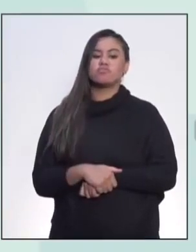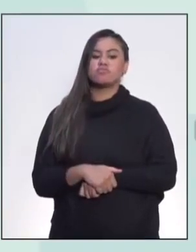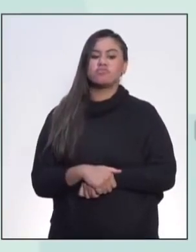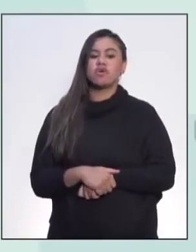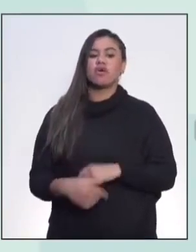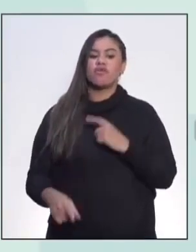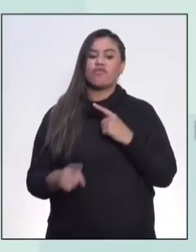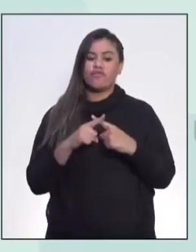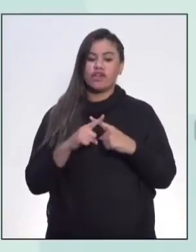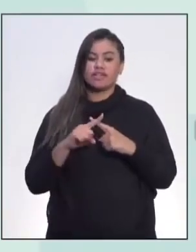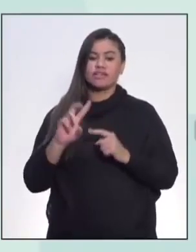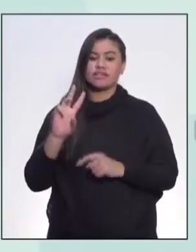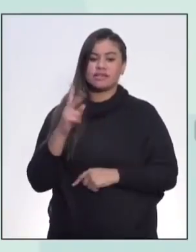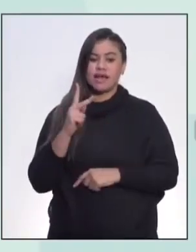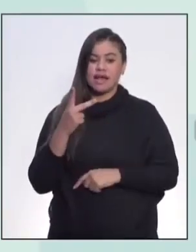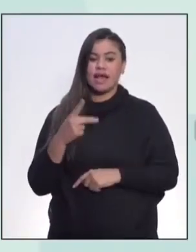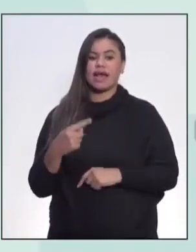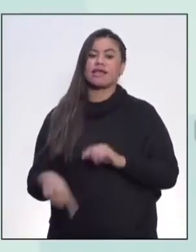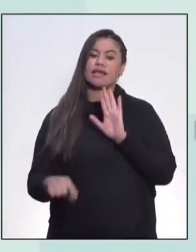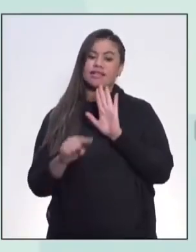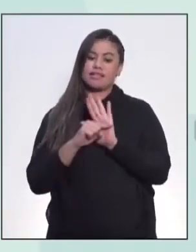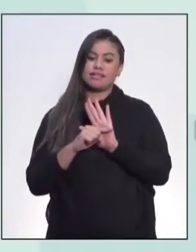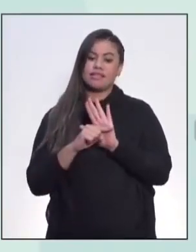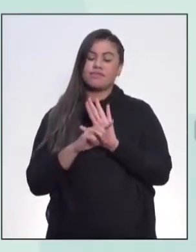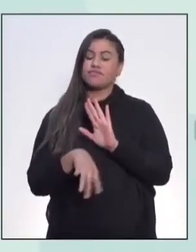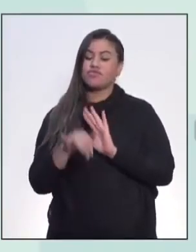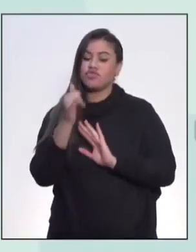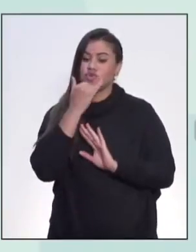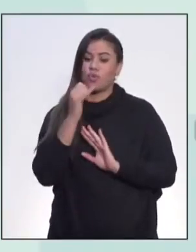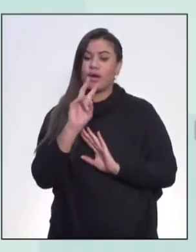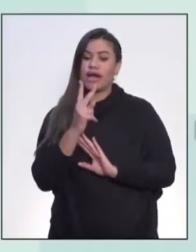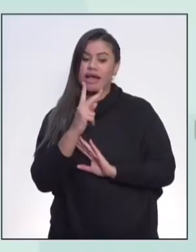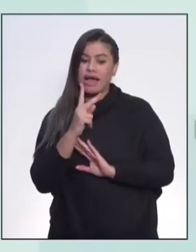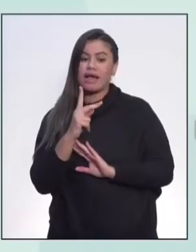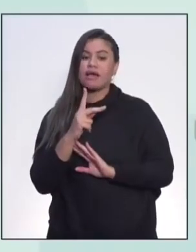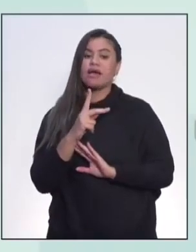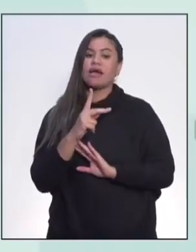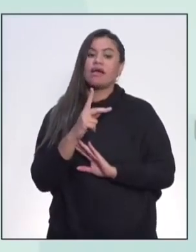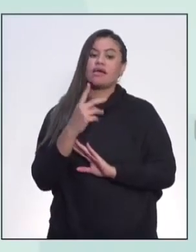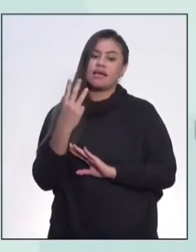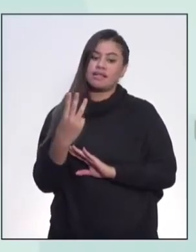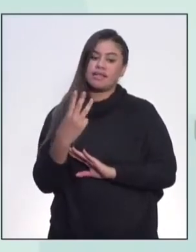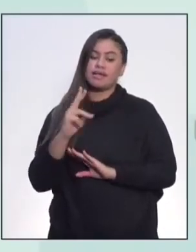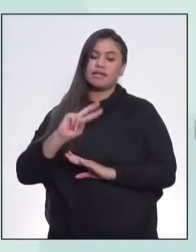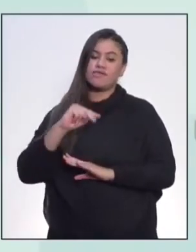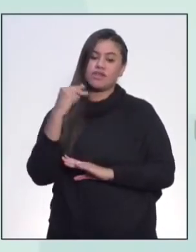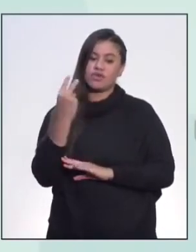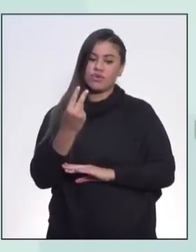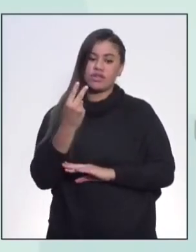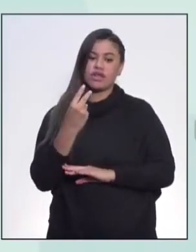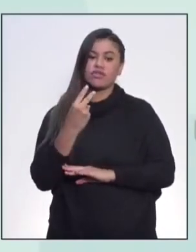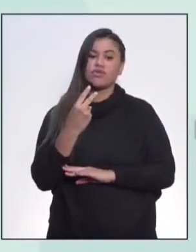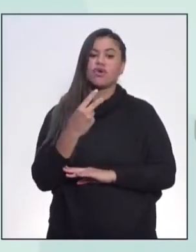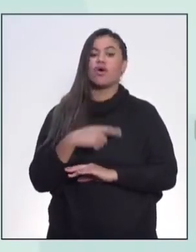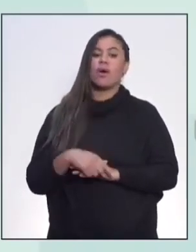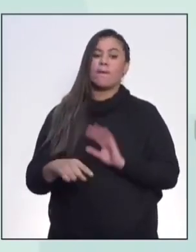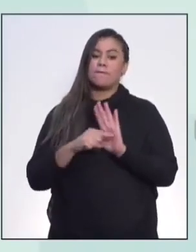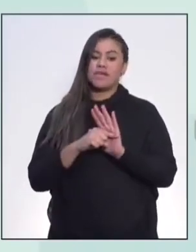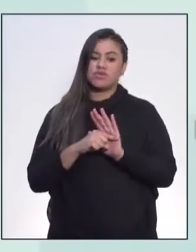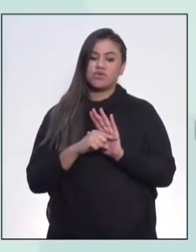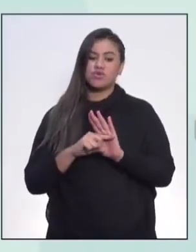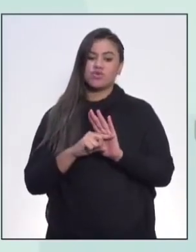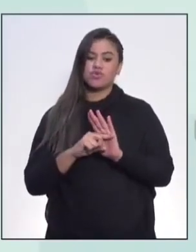vezes o valor do H, que é 3, elevado ao quadrado. Então, é -1 vezes 3 elevado ao